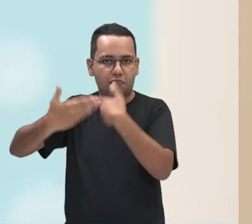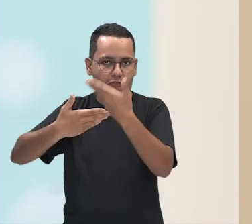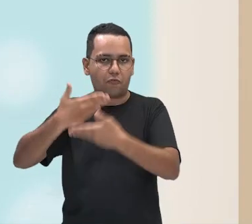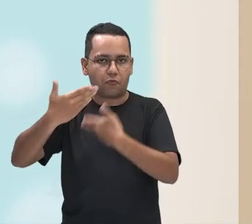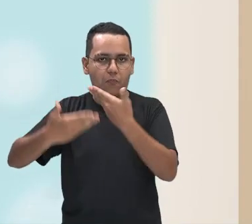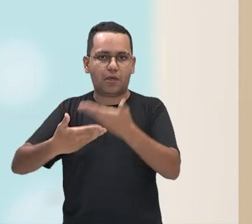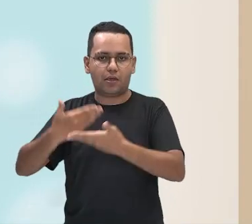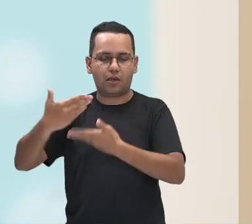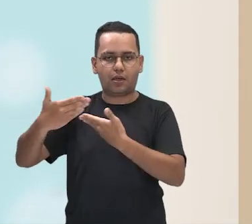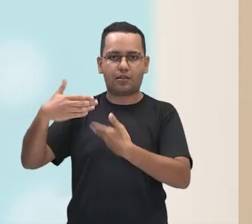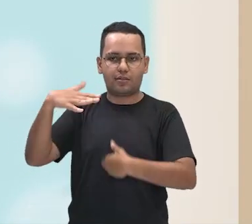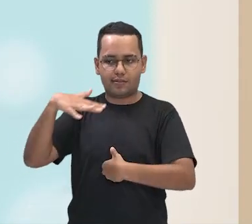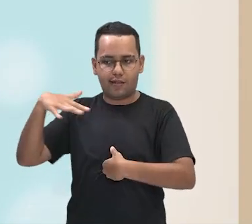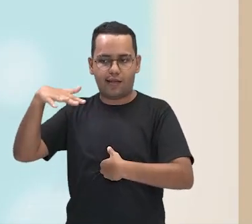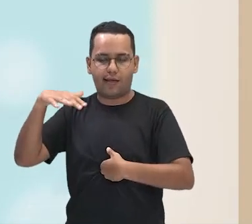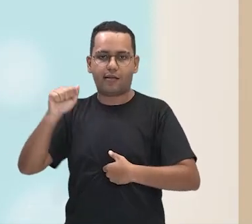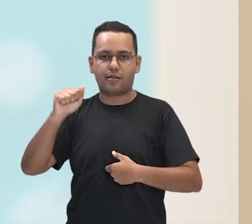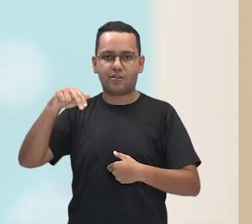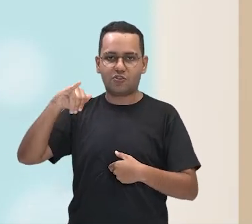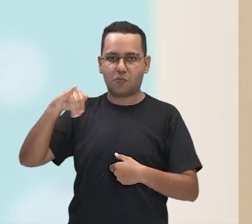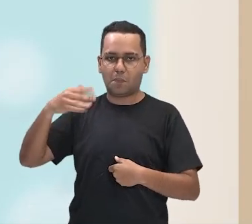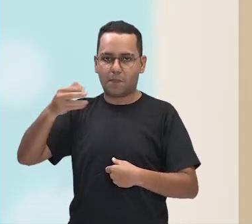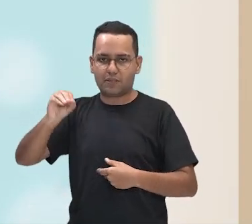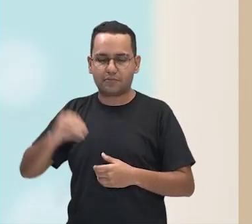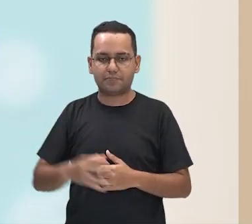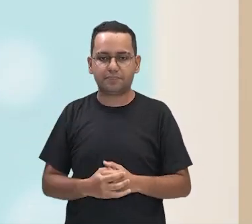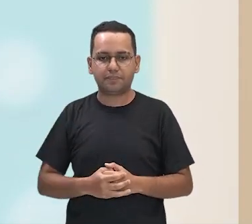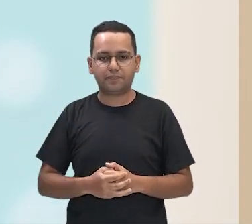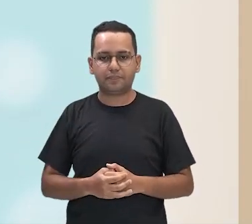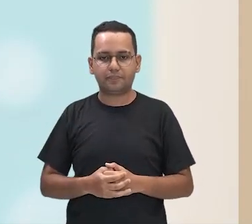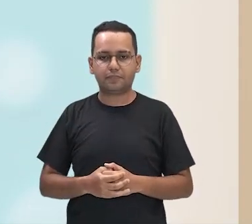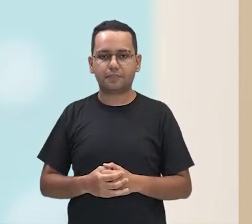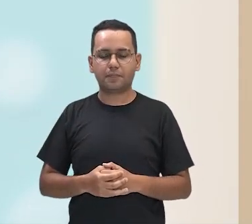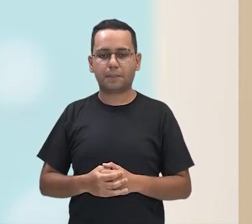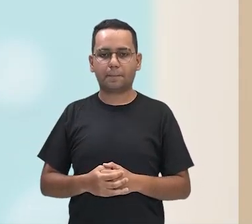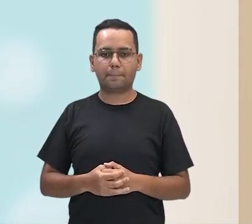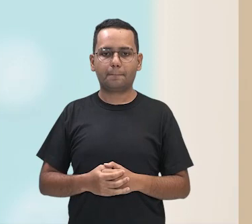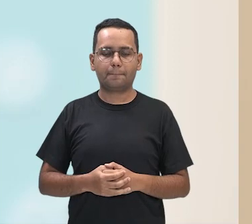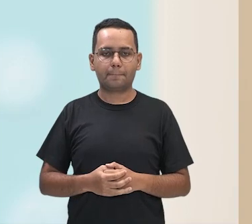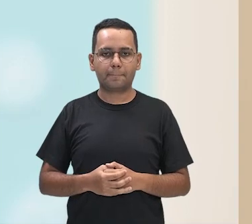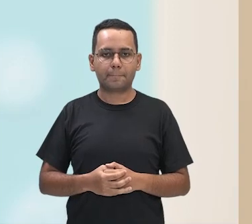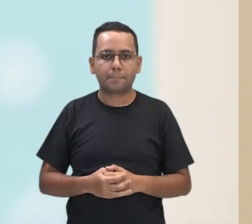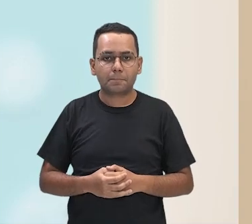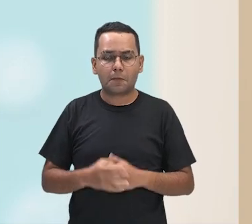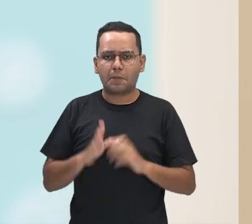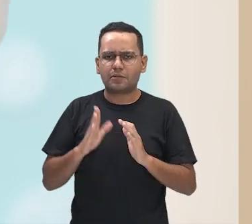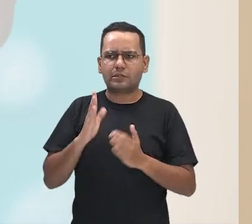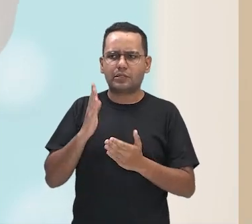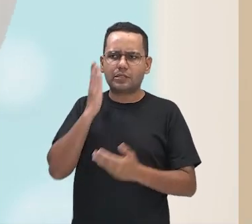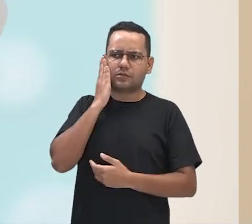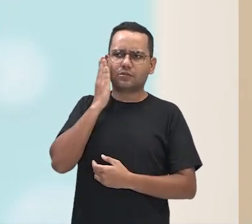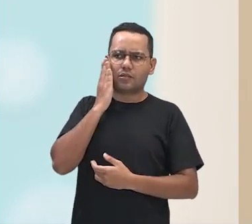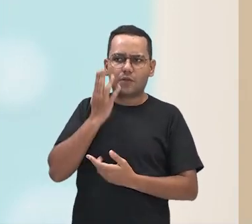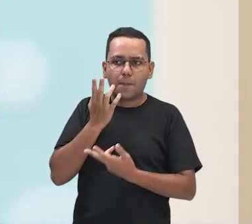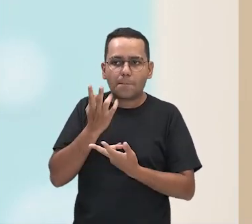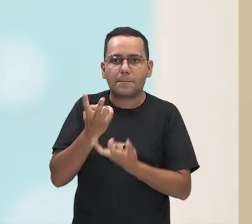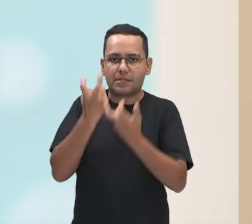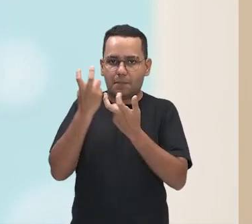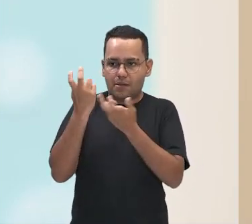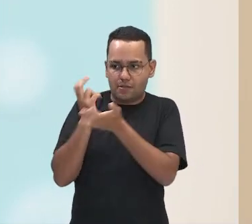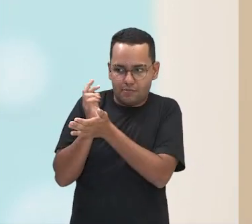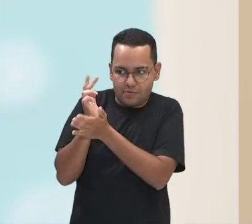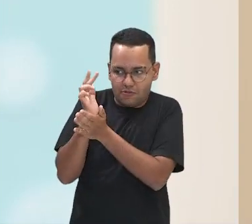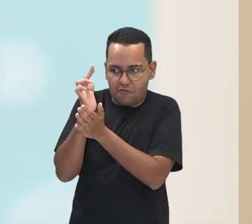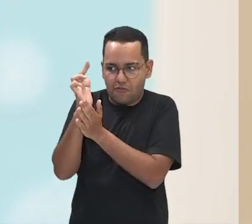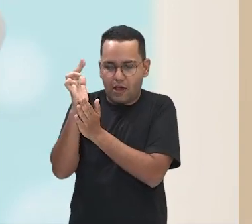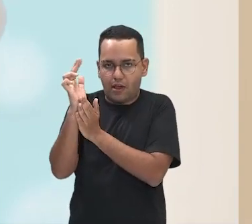engrenagem tecnológica. Então, a partir do momento que a gente entende, que a gente percebe que a gente consegue ter possibilidades muito maiores com